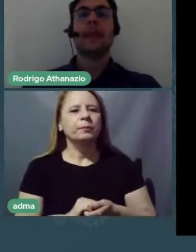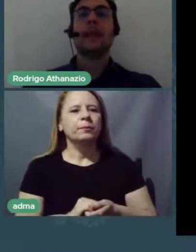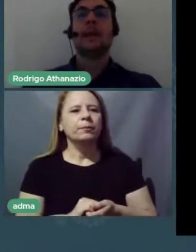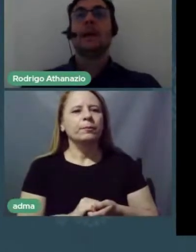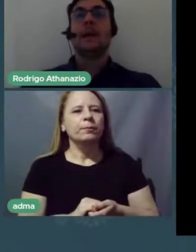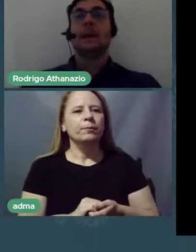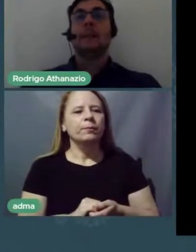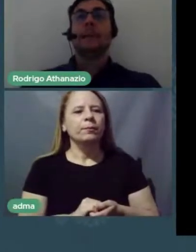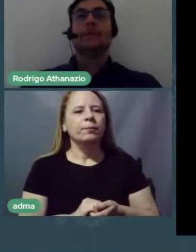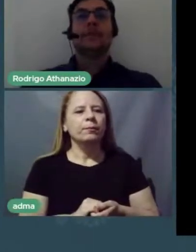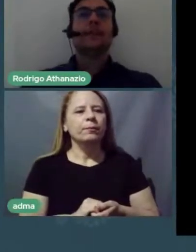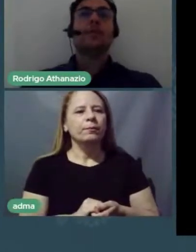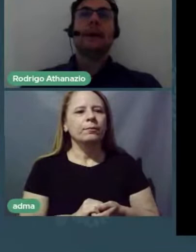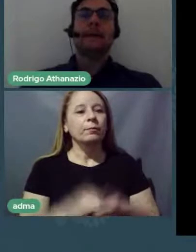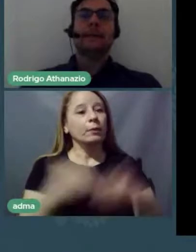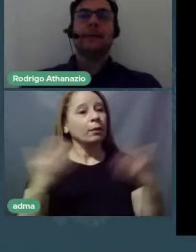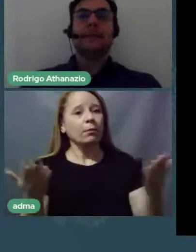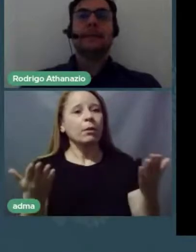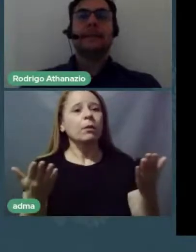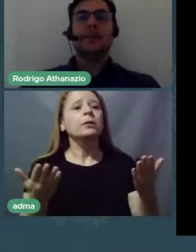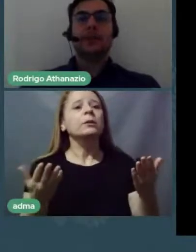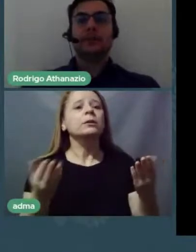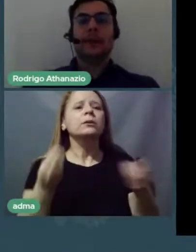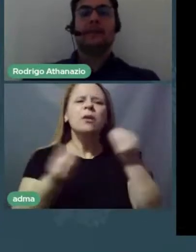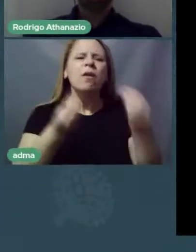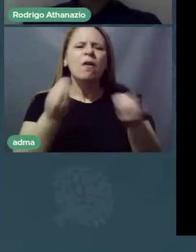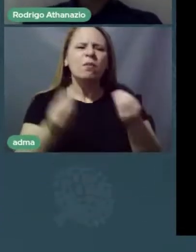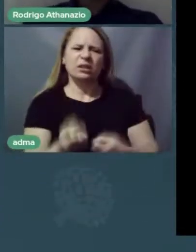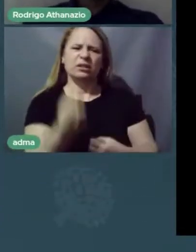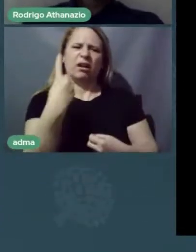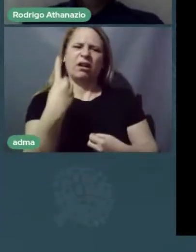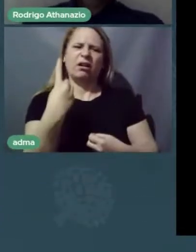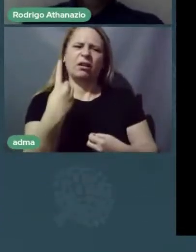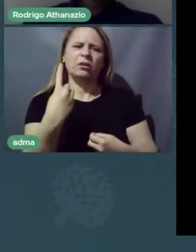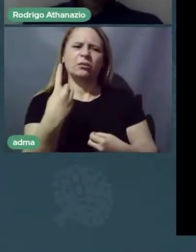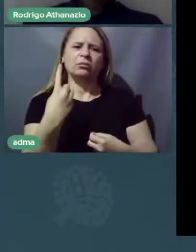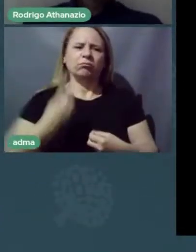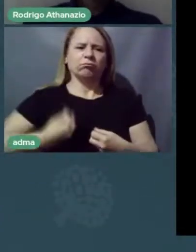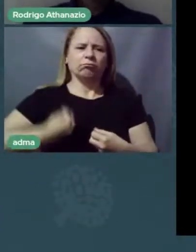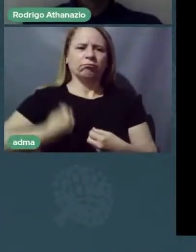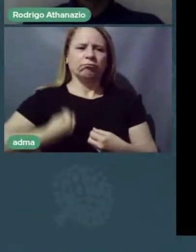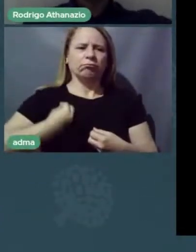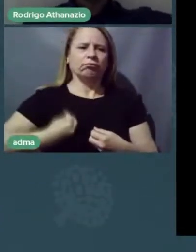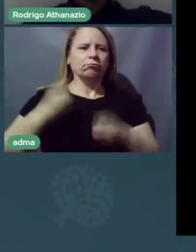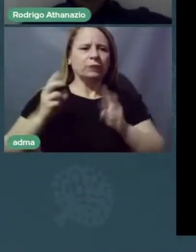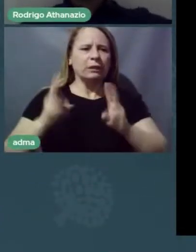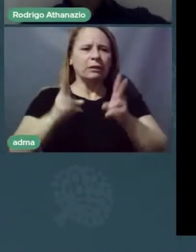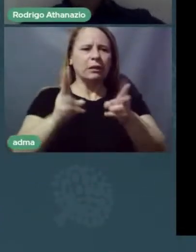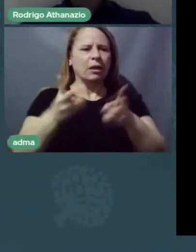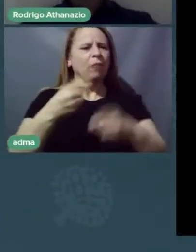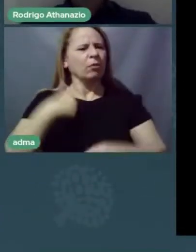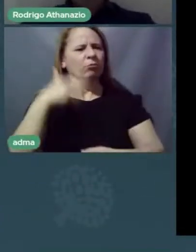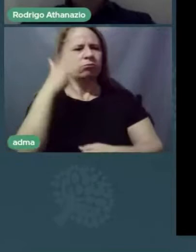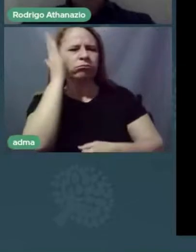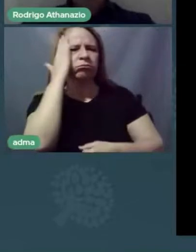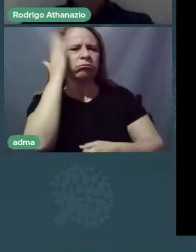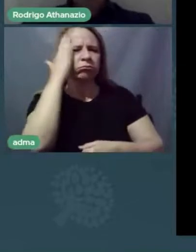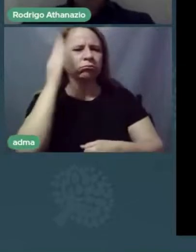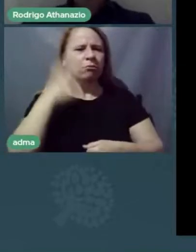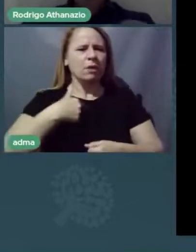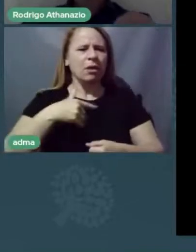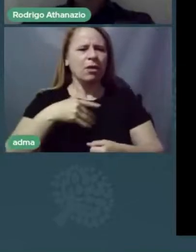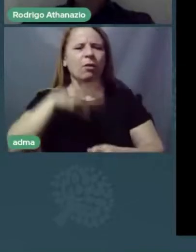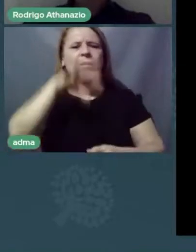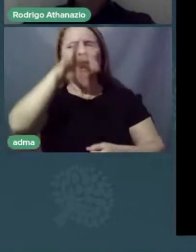Bom, mas, Rodrigo, parece meio esquisito isso, porque a vida toda, eu como paciente, eu sei que quando eu estou com falta de